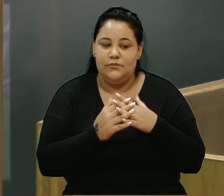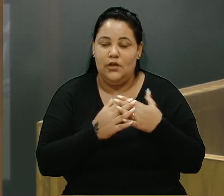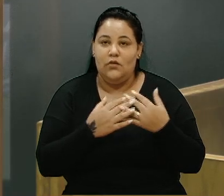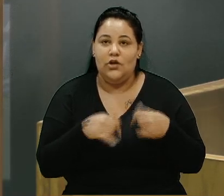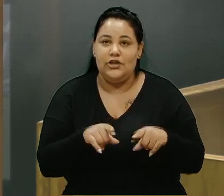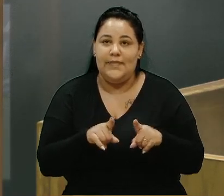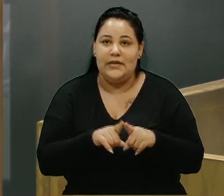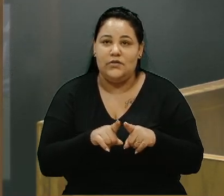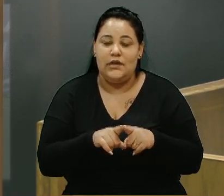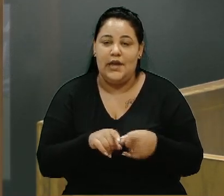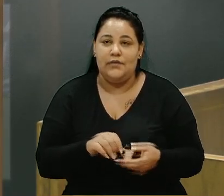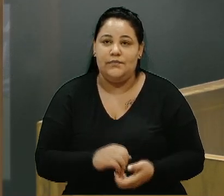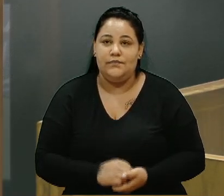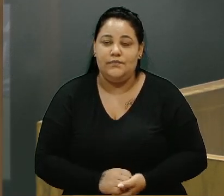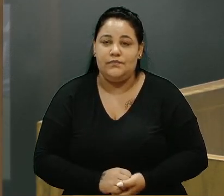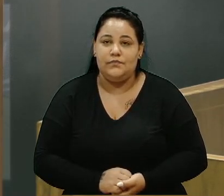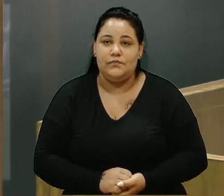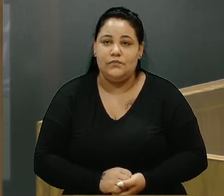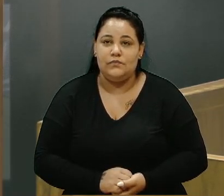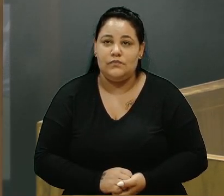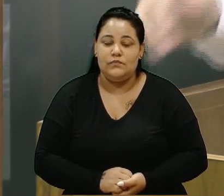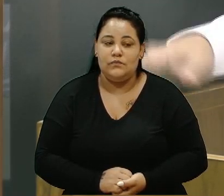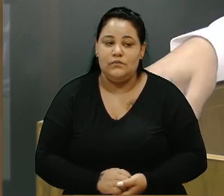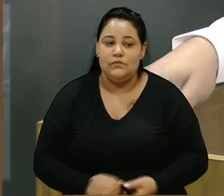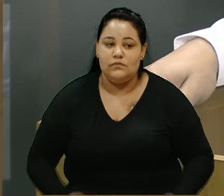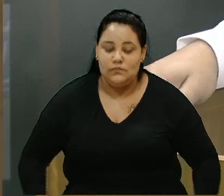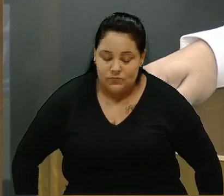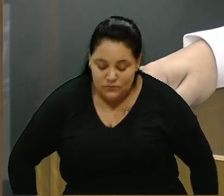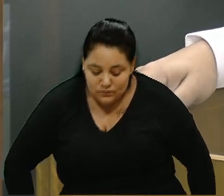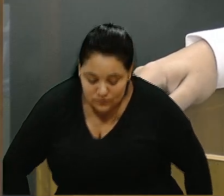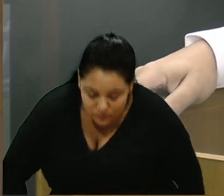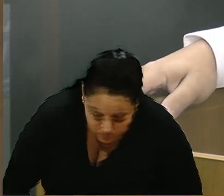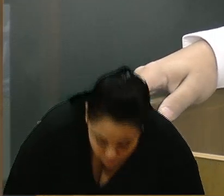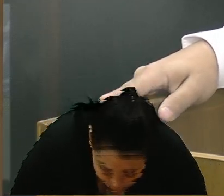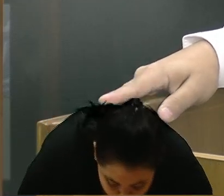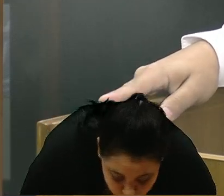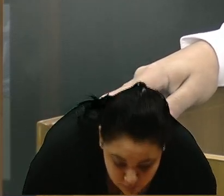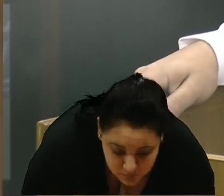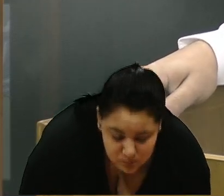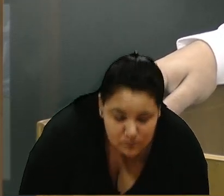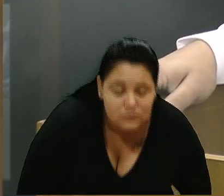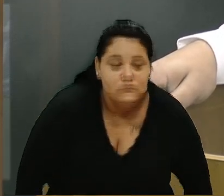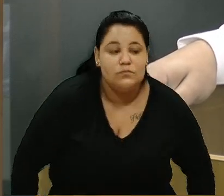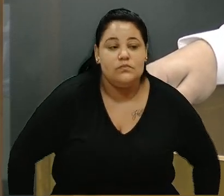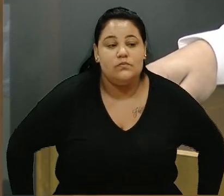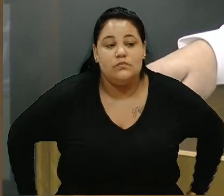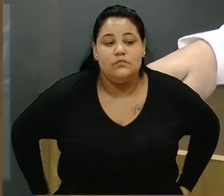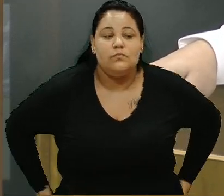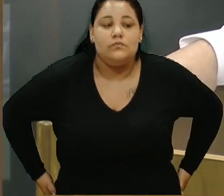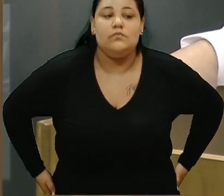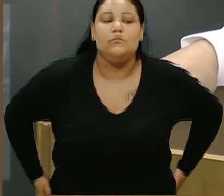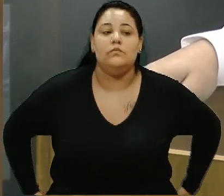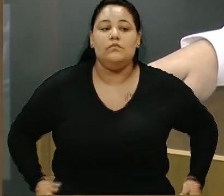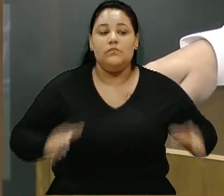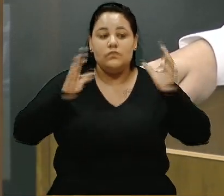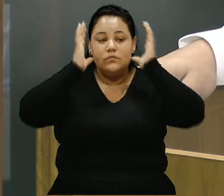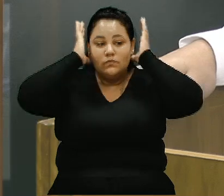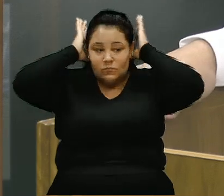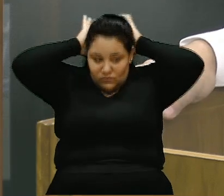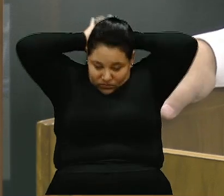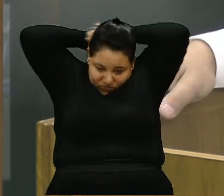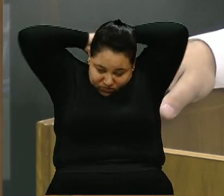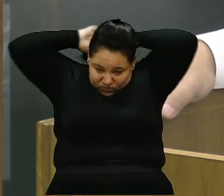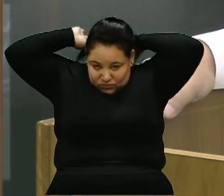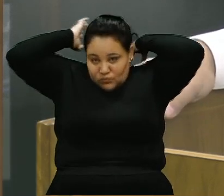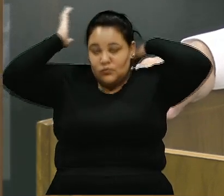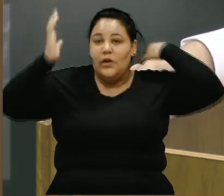bancada do PT. Obrigado, vereador Em Estela. declaração de líder, segue da tribuna o vereador Lucas. Na nossa ida, nós não tínhamos nos dado conta, mas estava